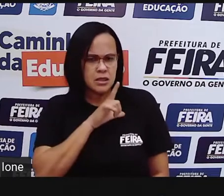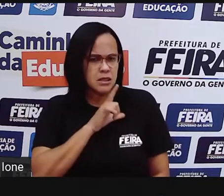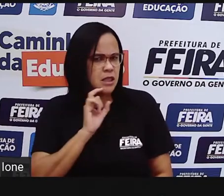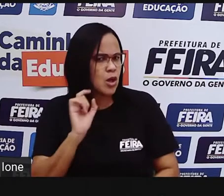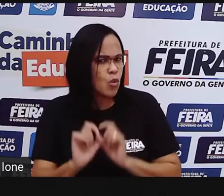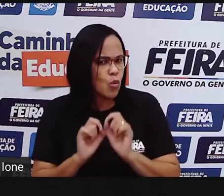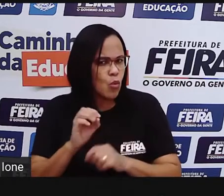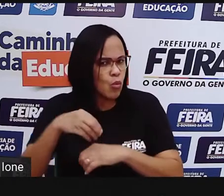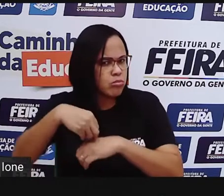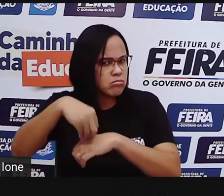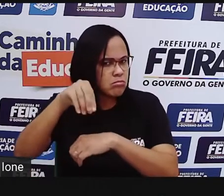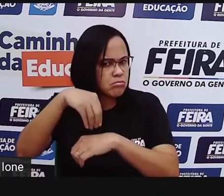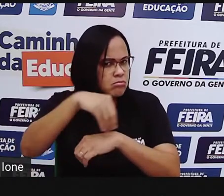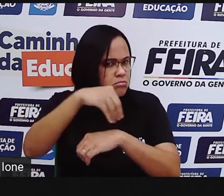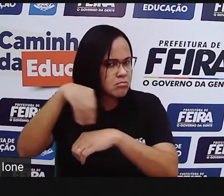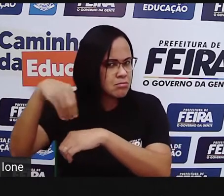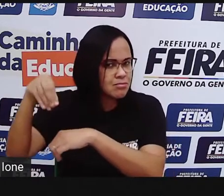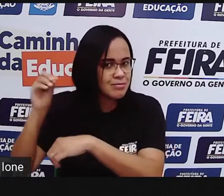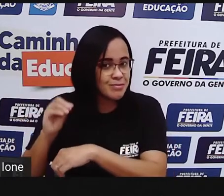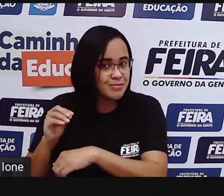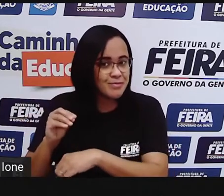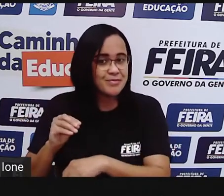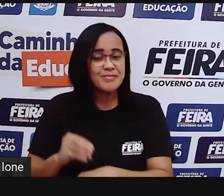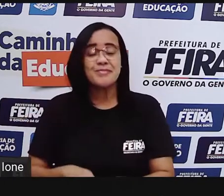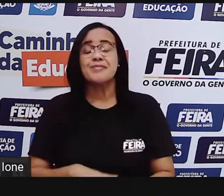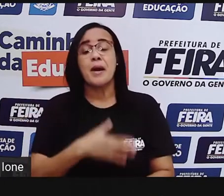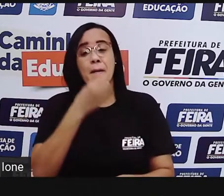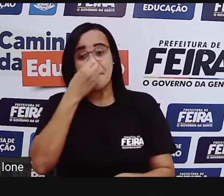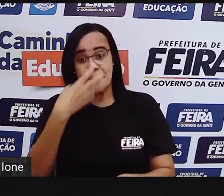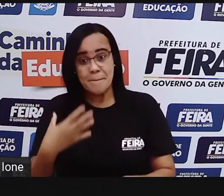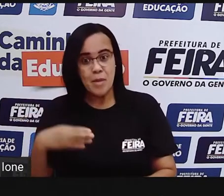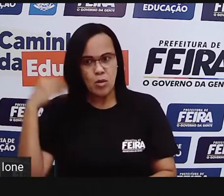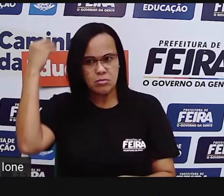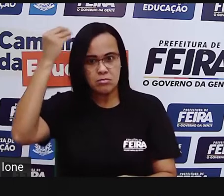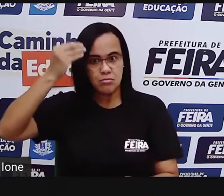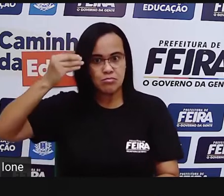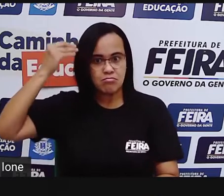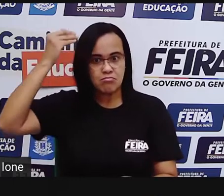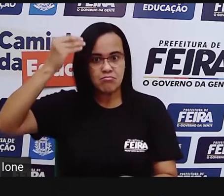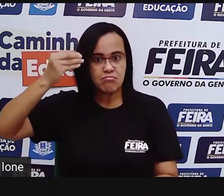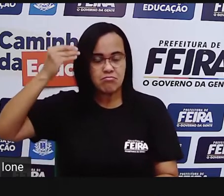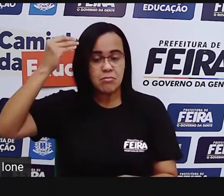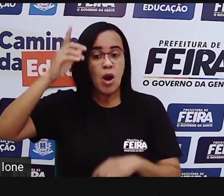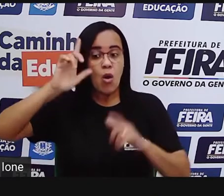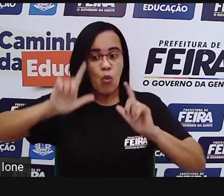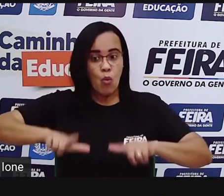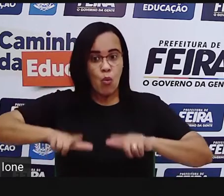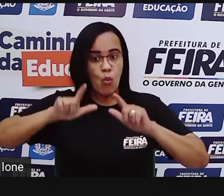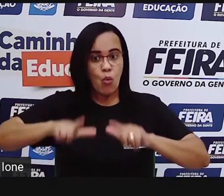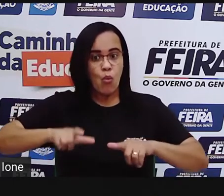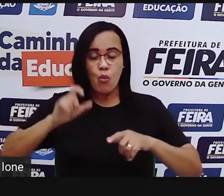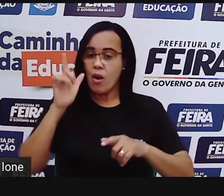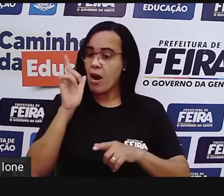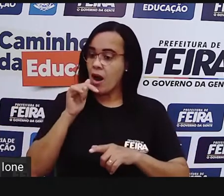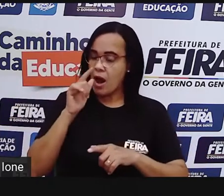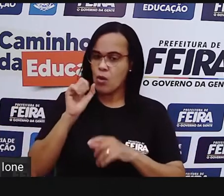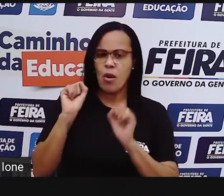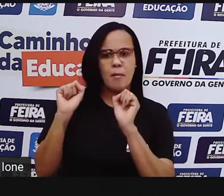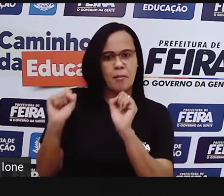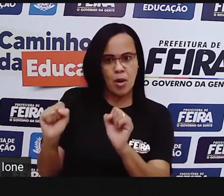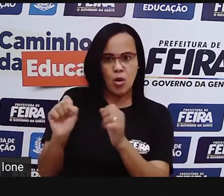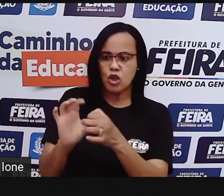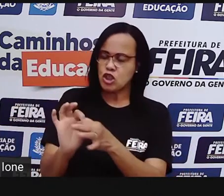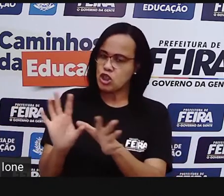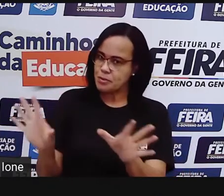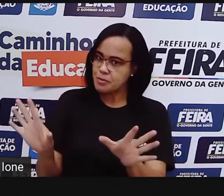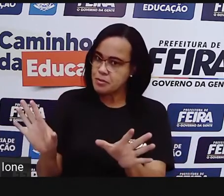dica. É bom vocês escolherem fazer essa experiência em algum espaço que possa molhar. Porque se acontecer um acidente, se